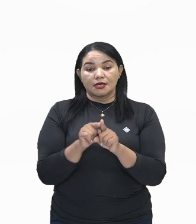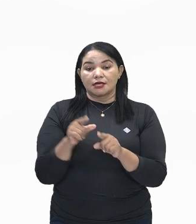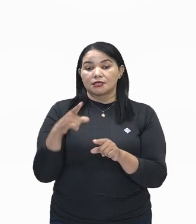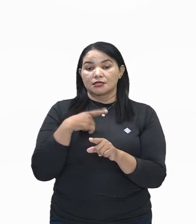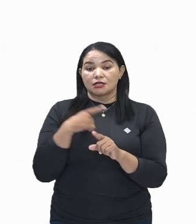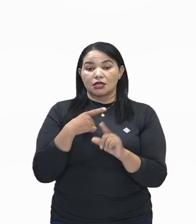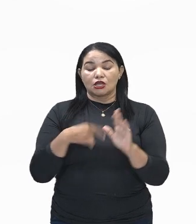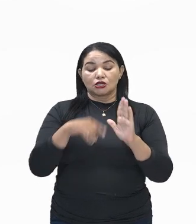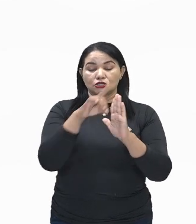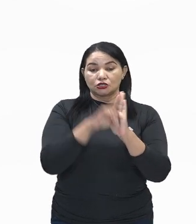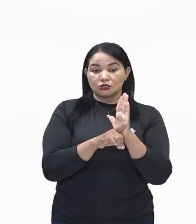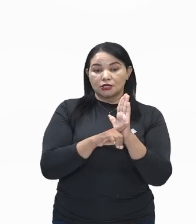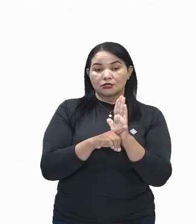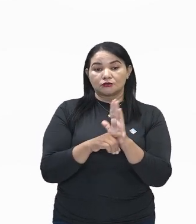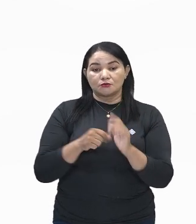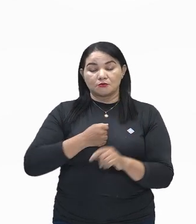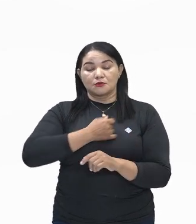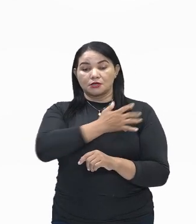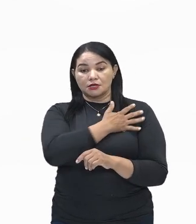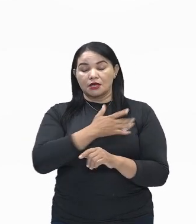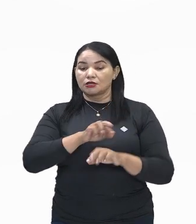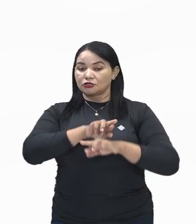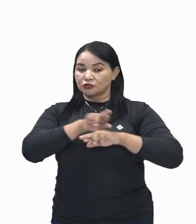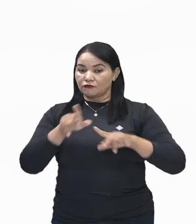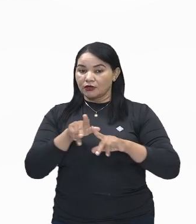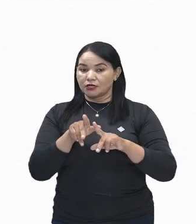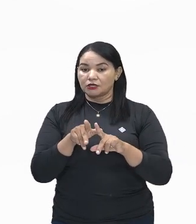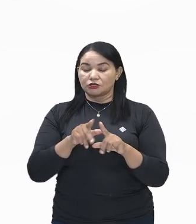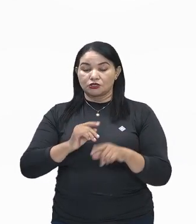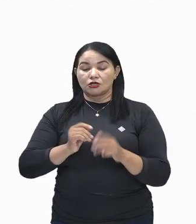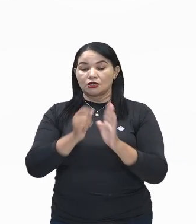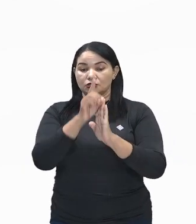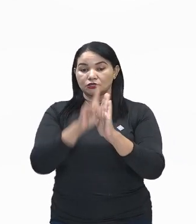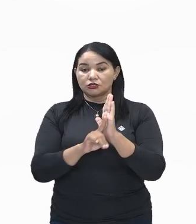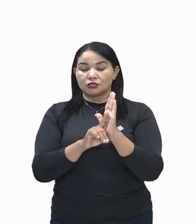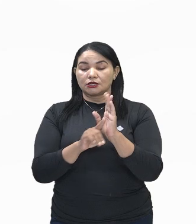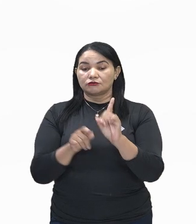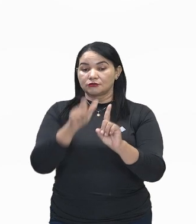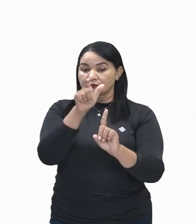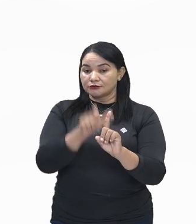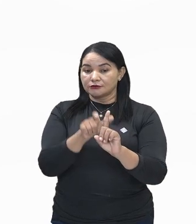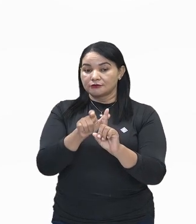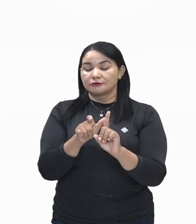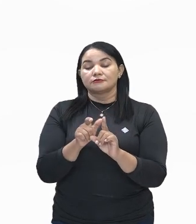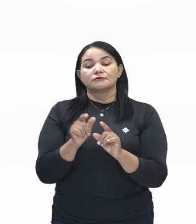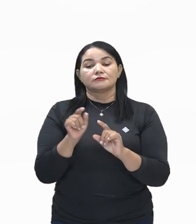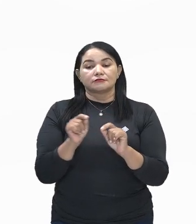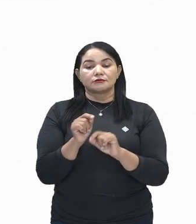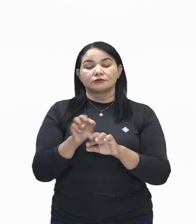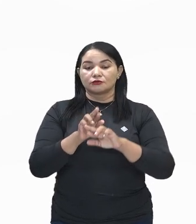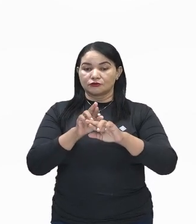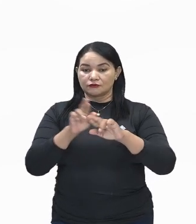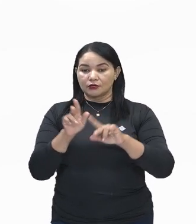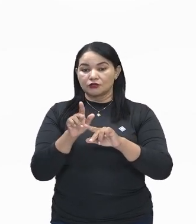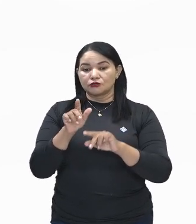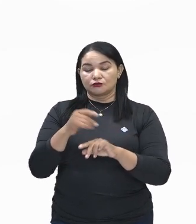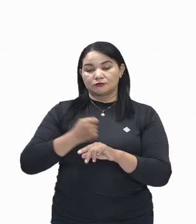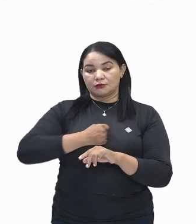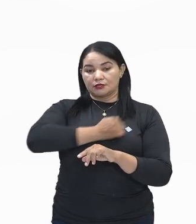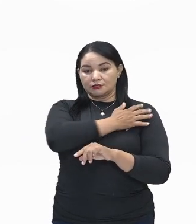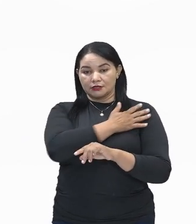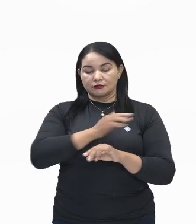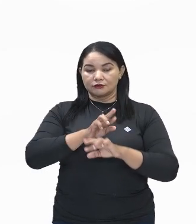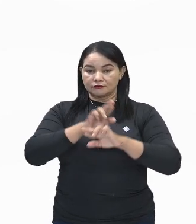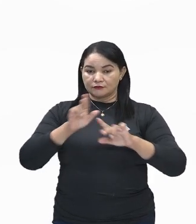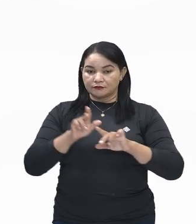aqui o militar do civil, né? O da farda, né? O militar. Então, eles têm os direitos militares. Mas eles